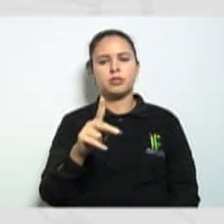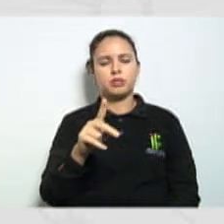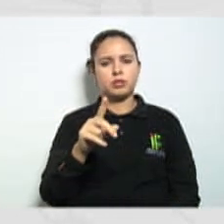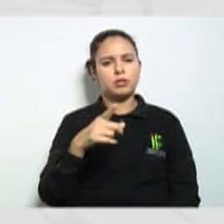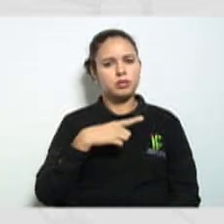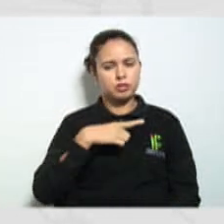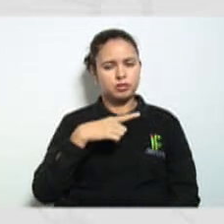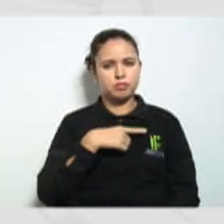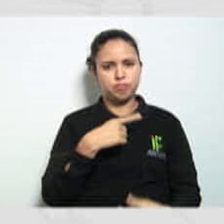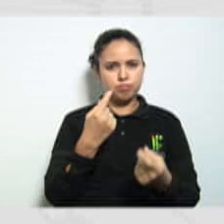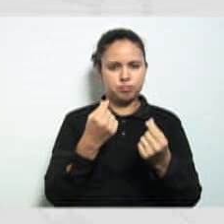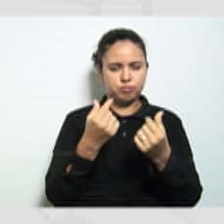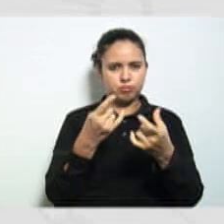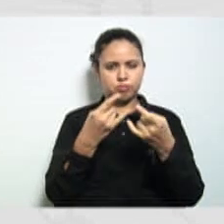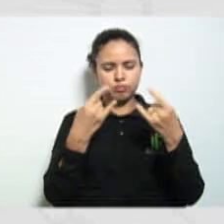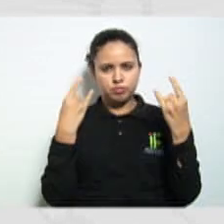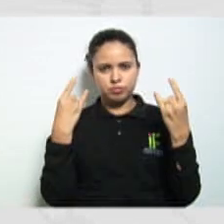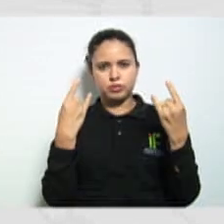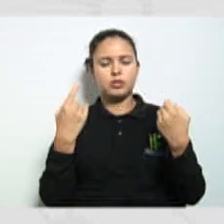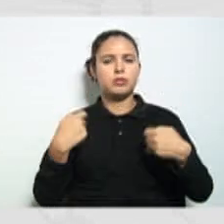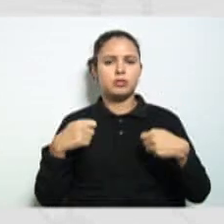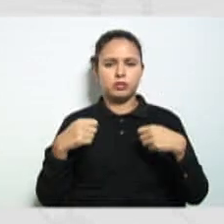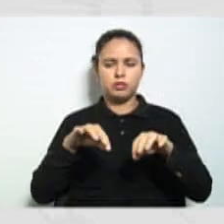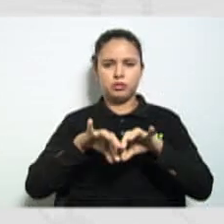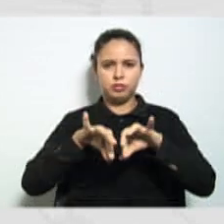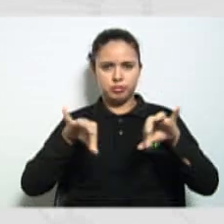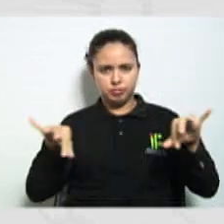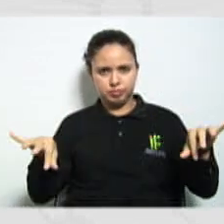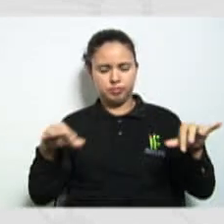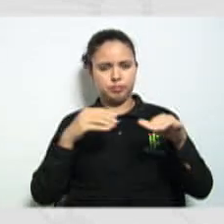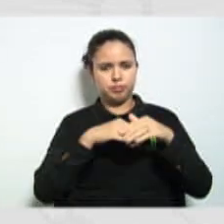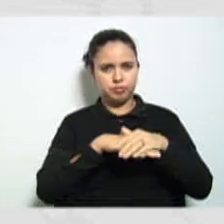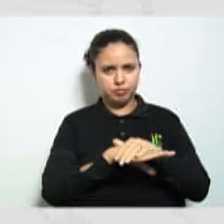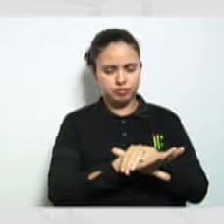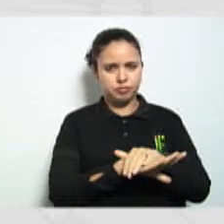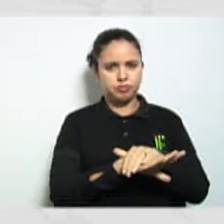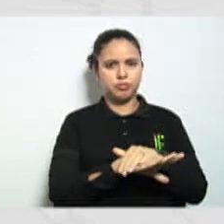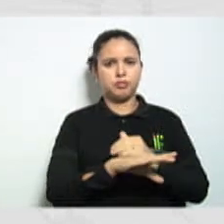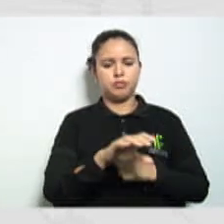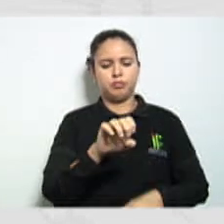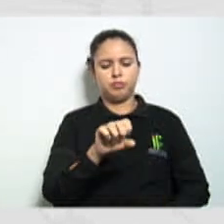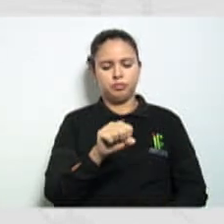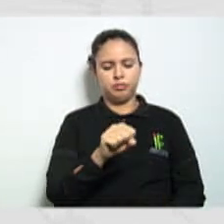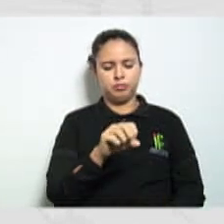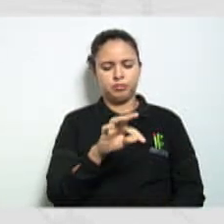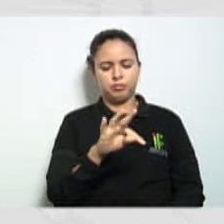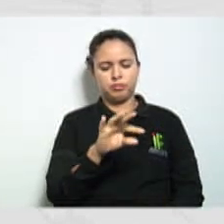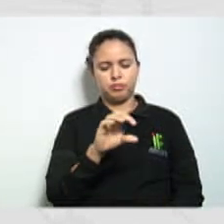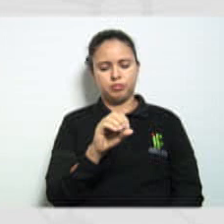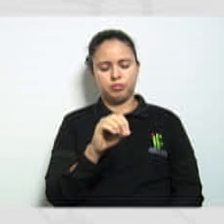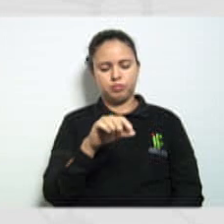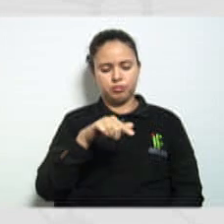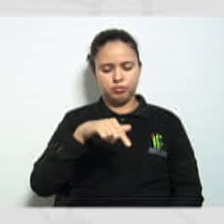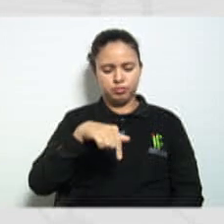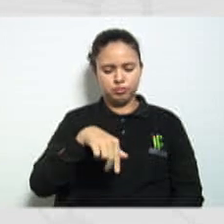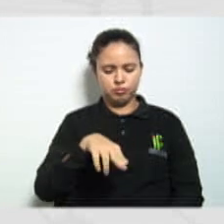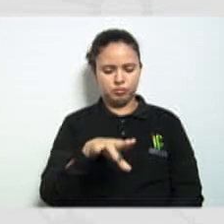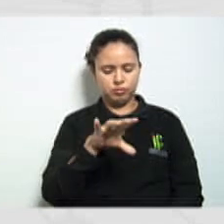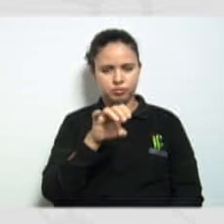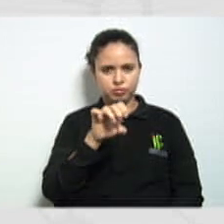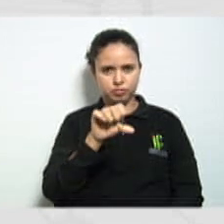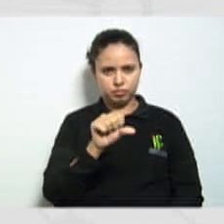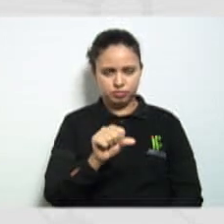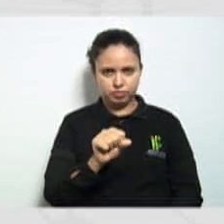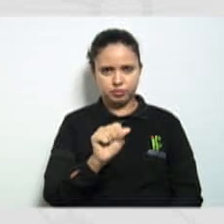lucro arbitrado. Tem que separar os estoques. O que eu disse aqui, eu citei de exemplo. A compra